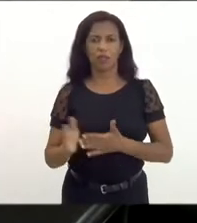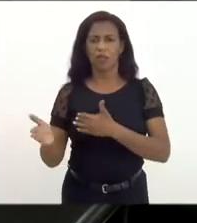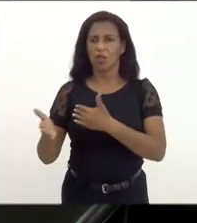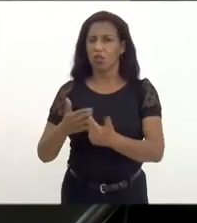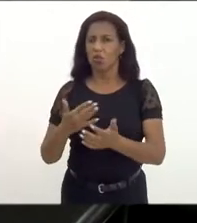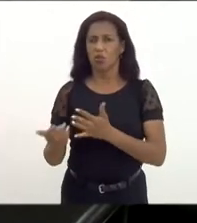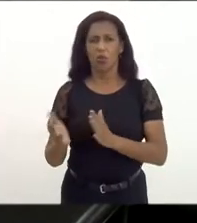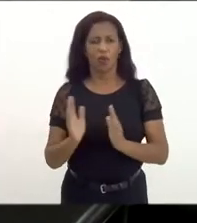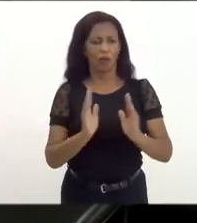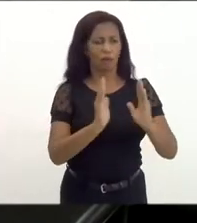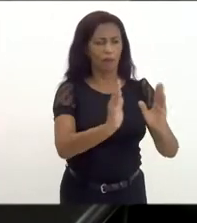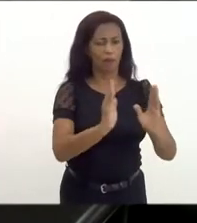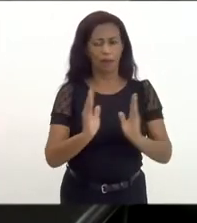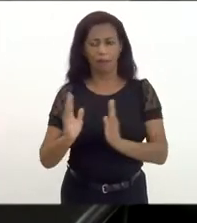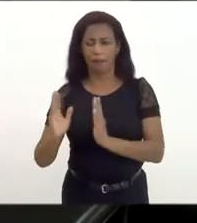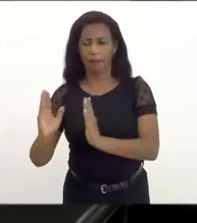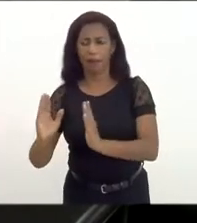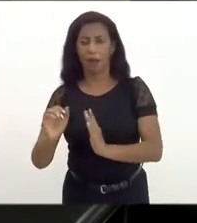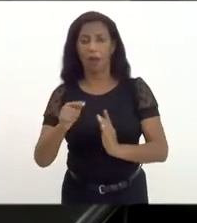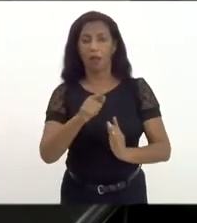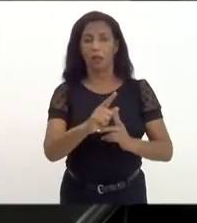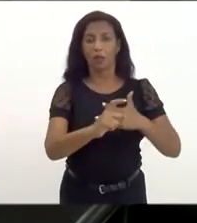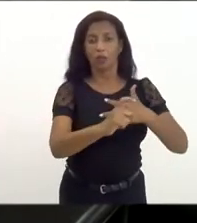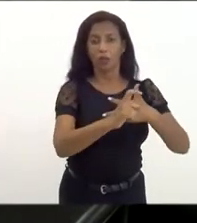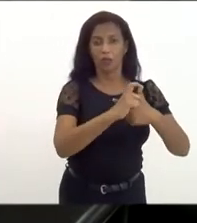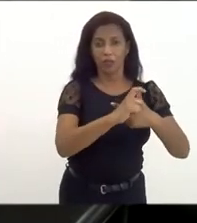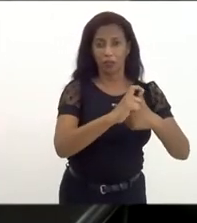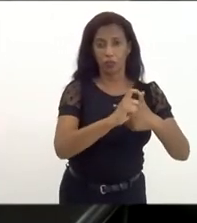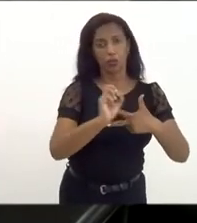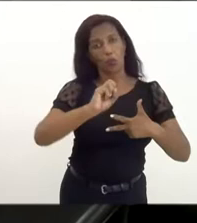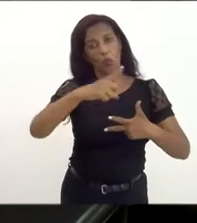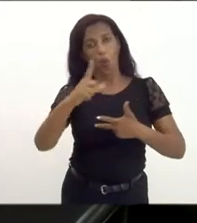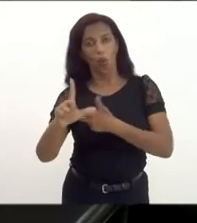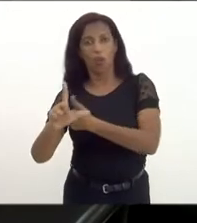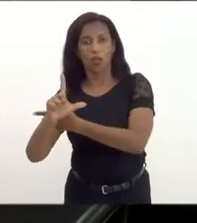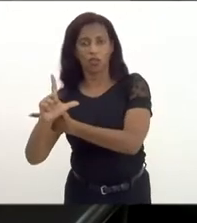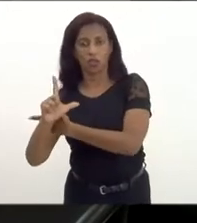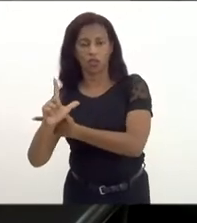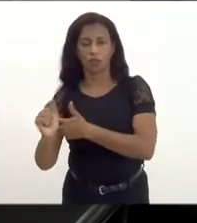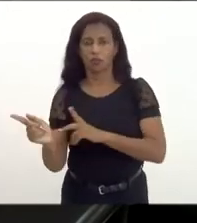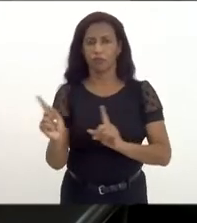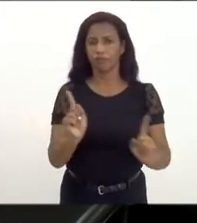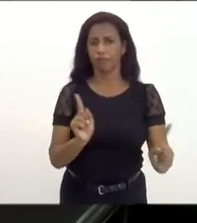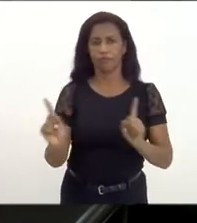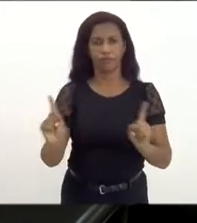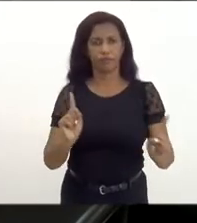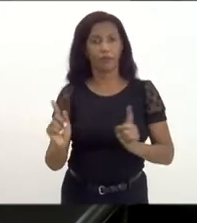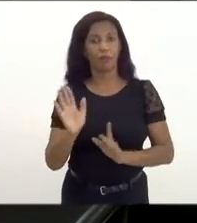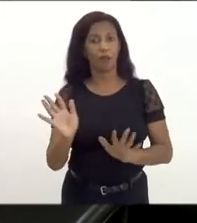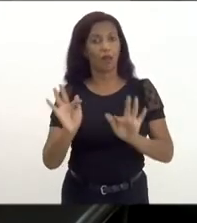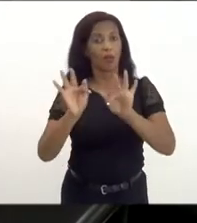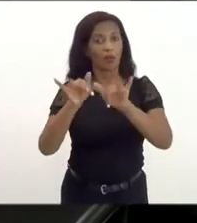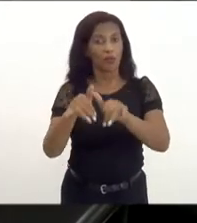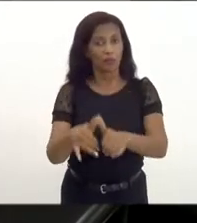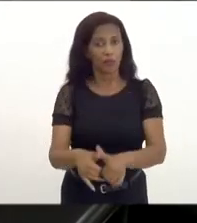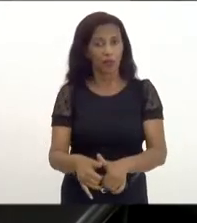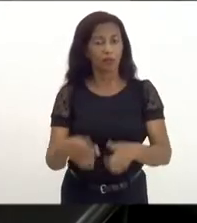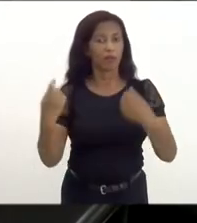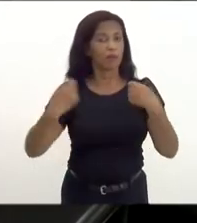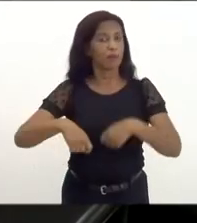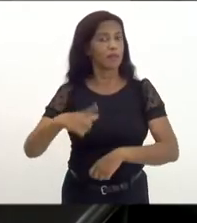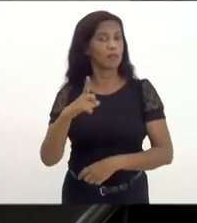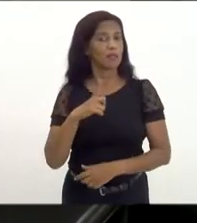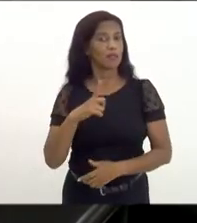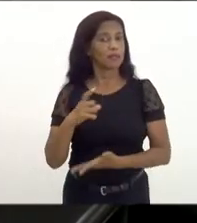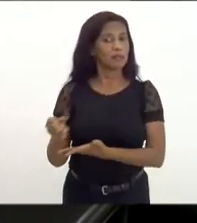qualquer uma das duas casas tanto no Executivo quanto no Legislativo mas tia ao final ele